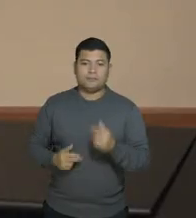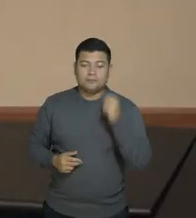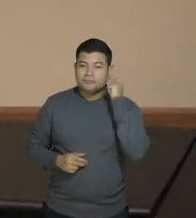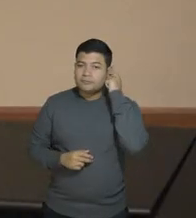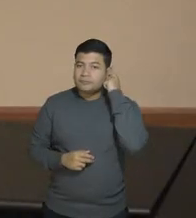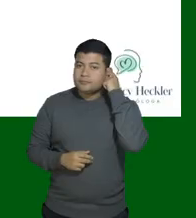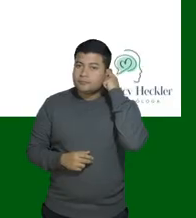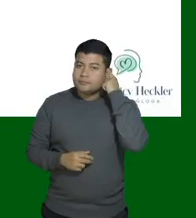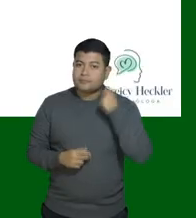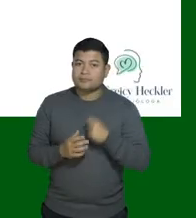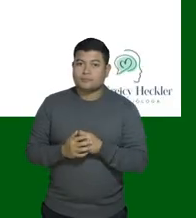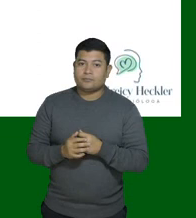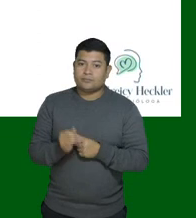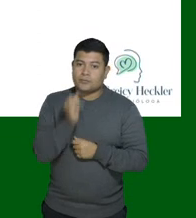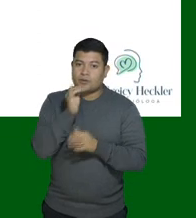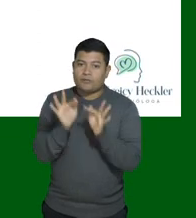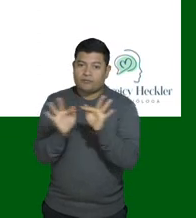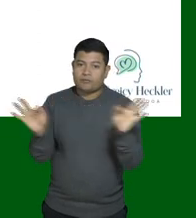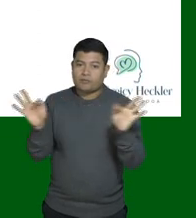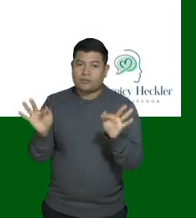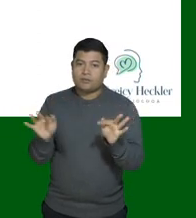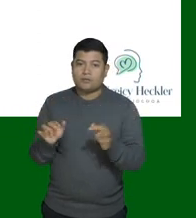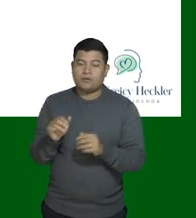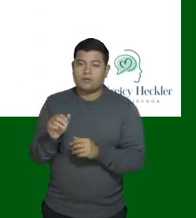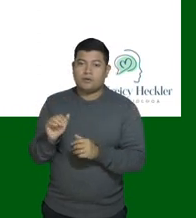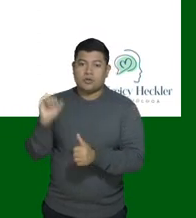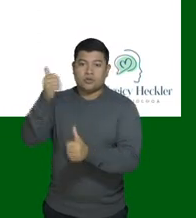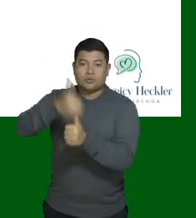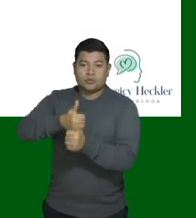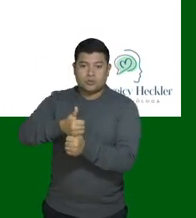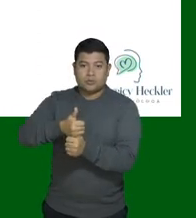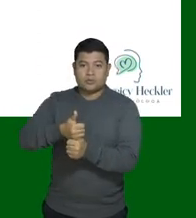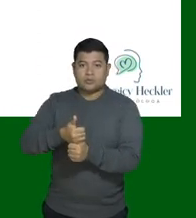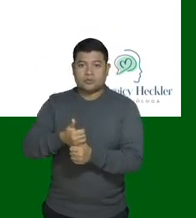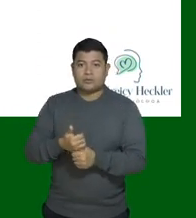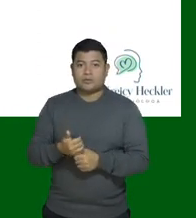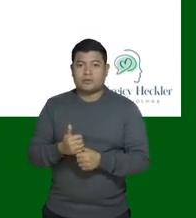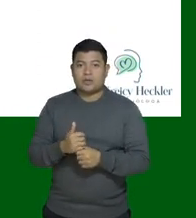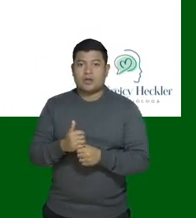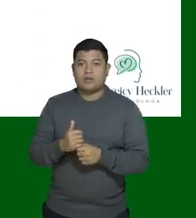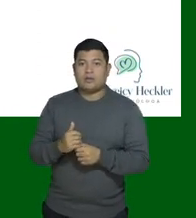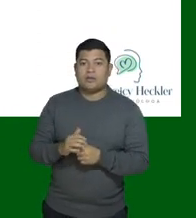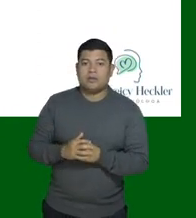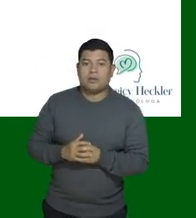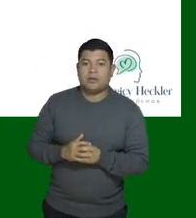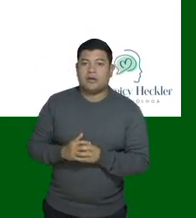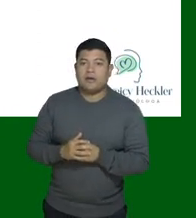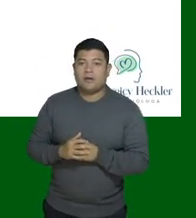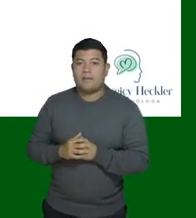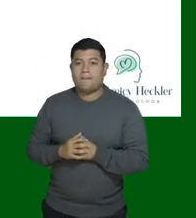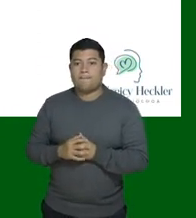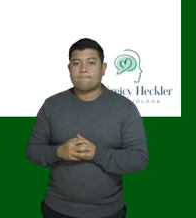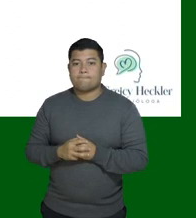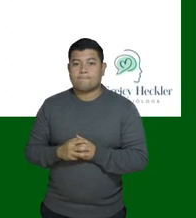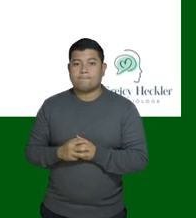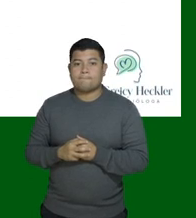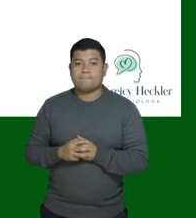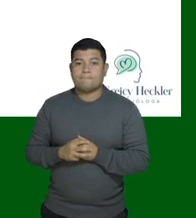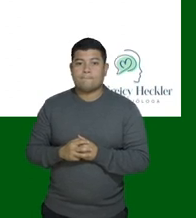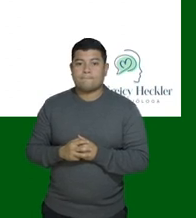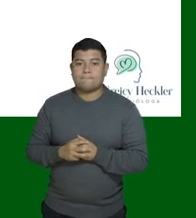Lá naquela frase, vamos ler substituindo aquele símbolo pela letra Z. Todo mundo junto, vamos lá? Já!